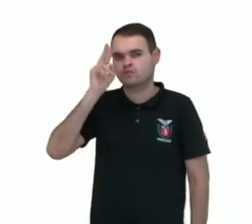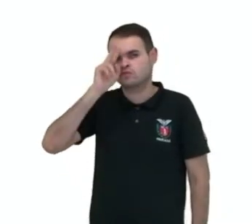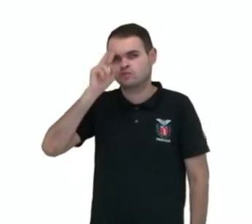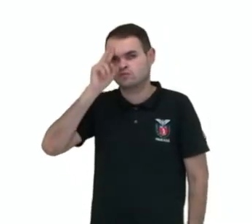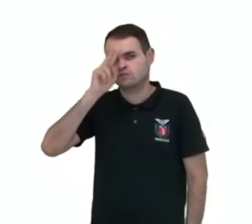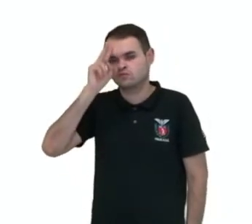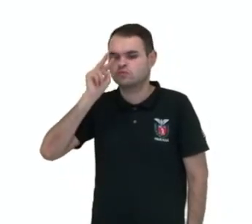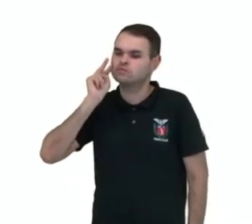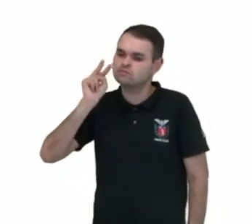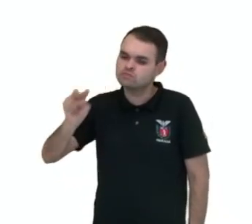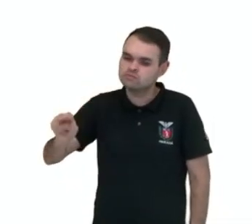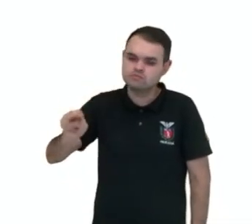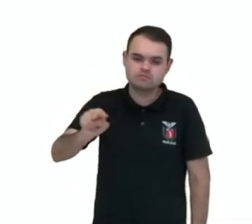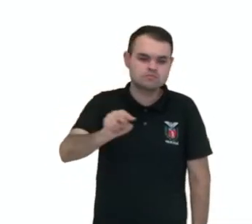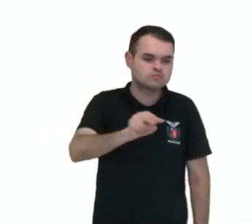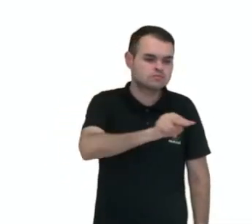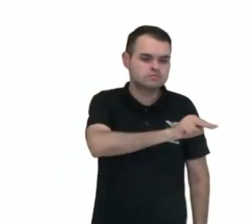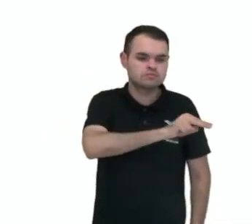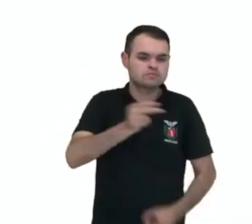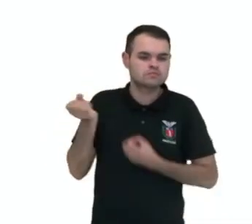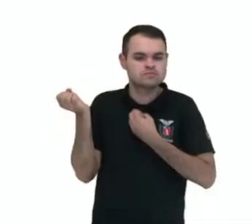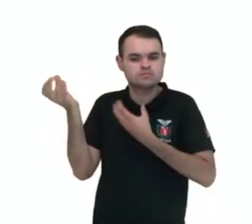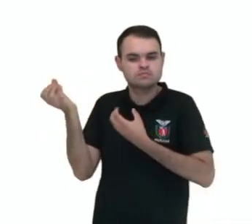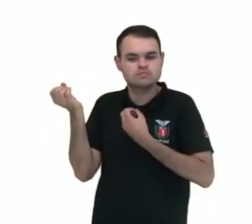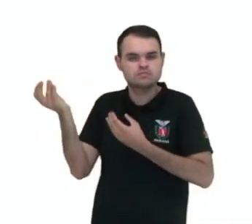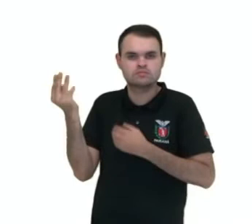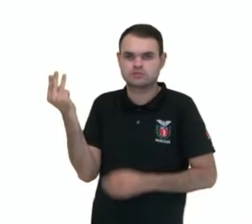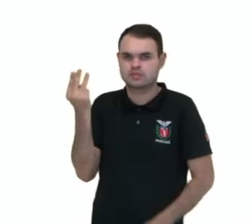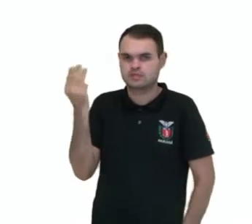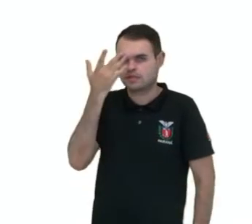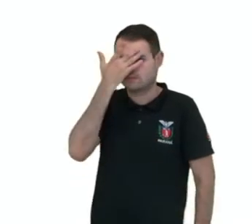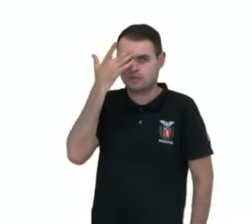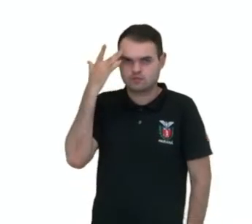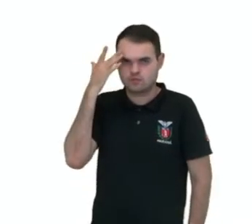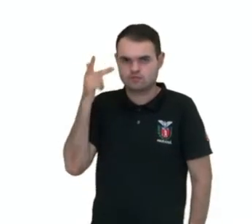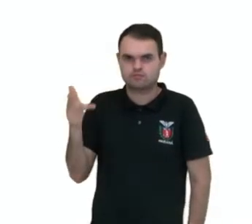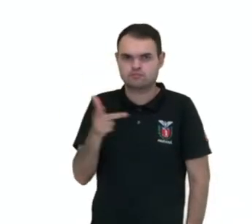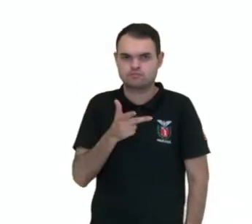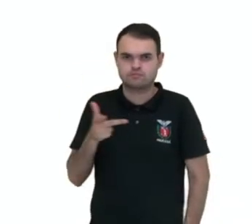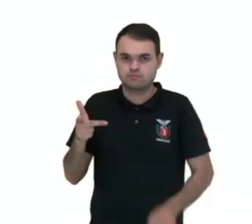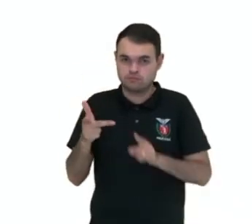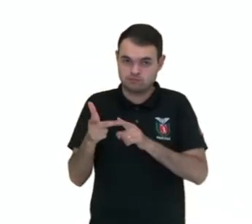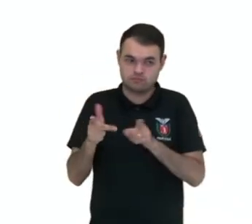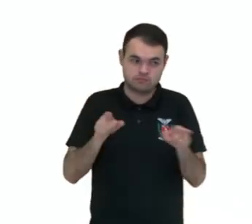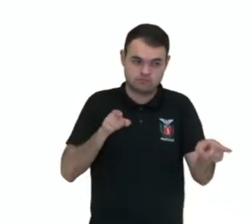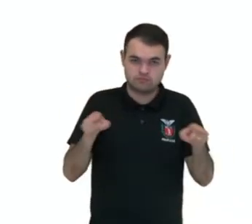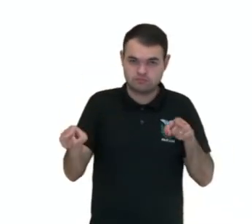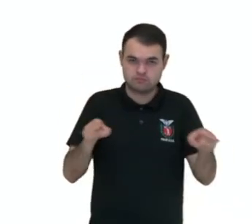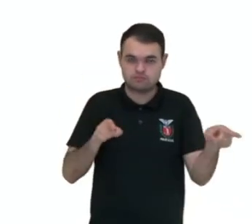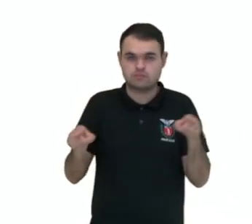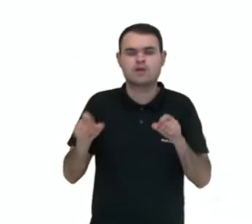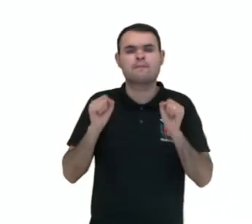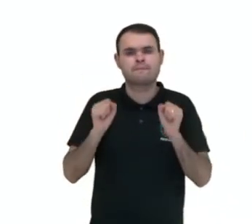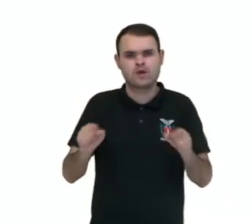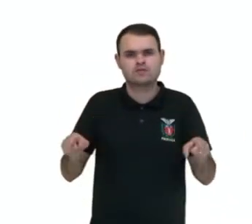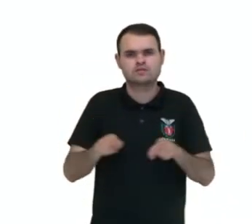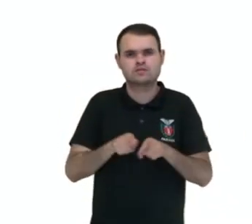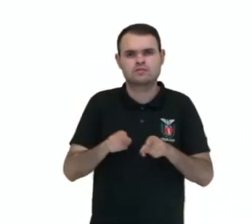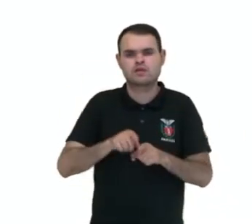história, observa e relata os fatos na terceira pessoa do singular. E ainda ele pode ser um